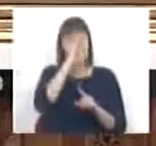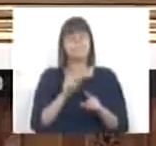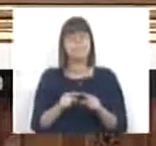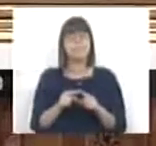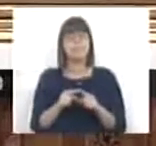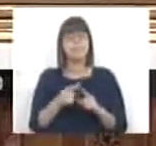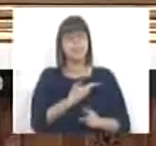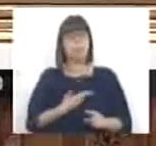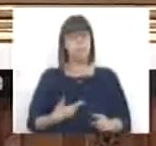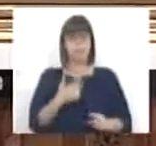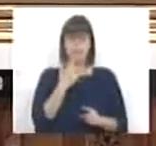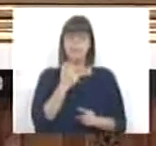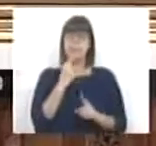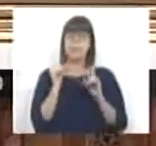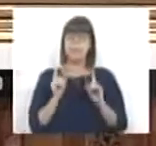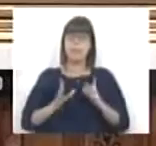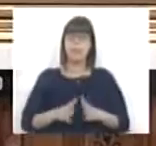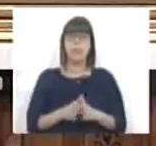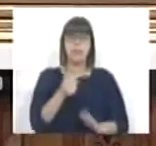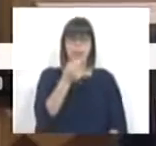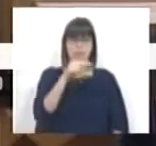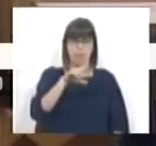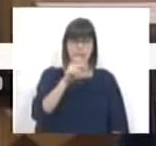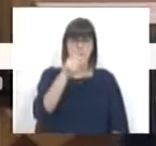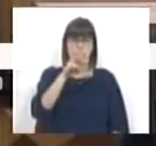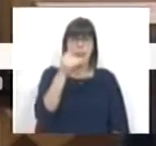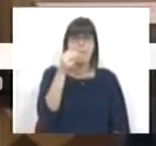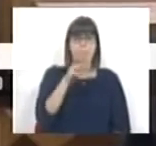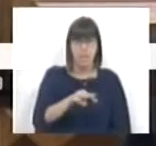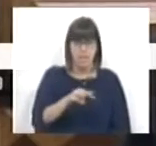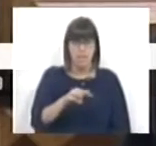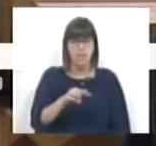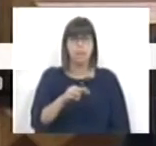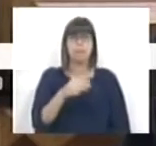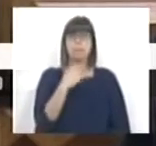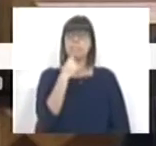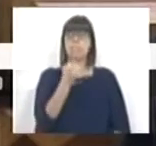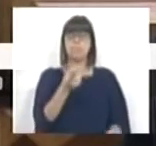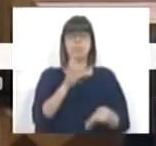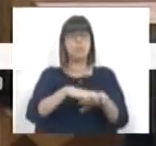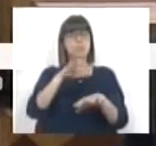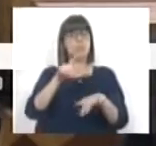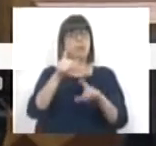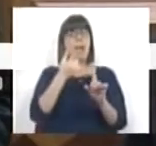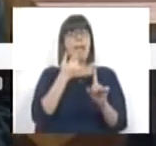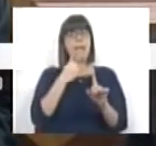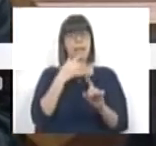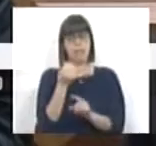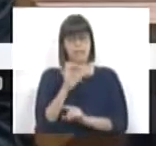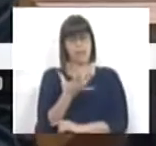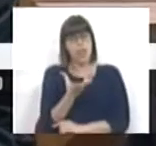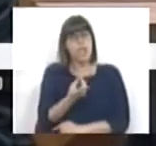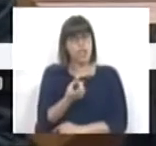conservador britânico benjamin disraeli falando a propósito de propósito na inglaterra no século